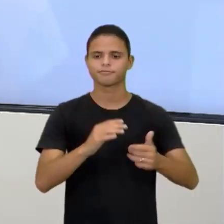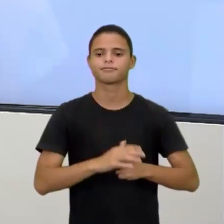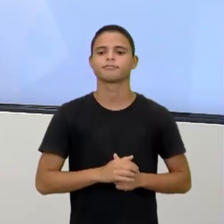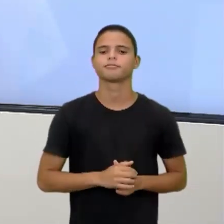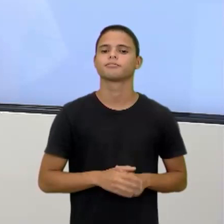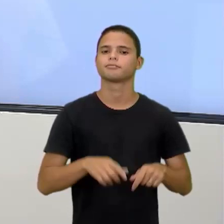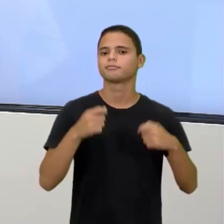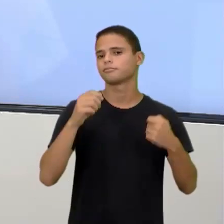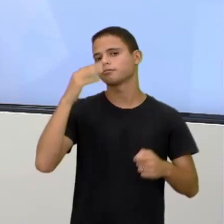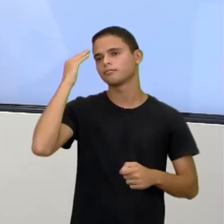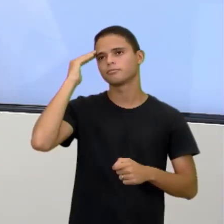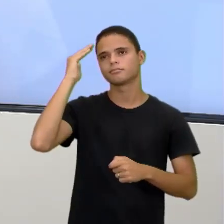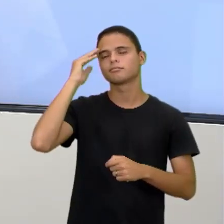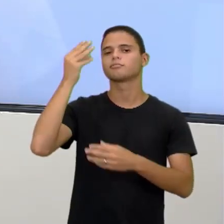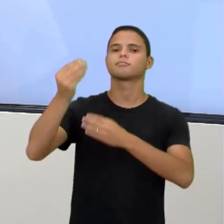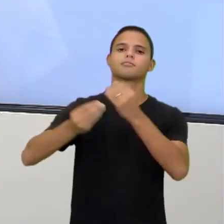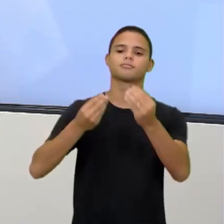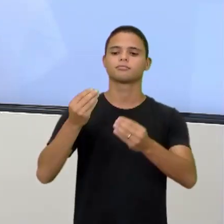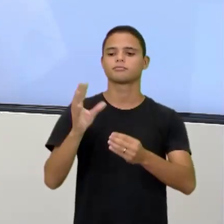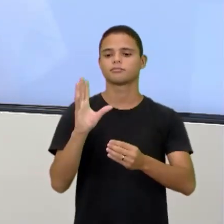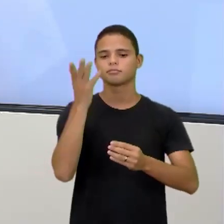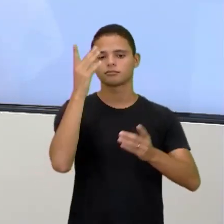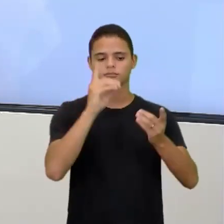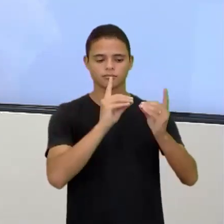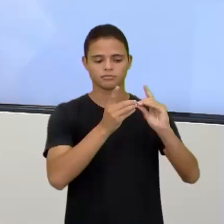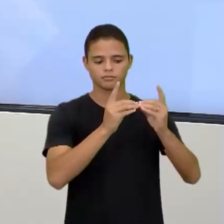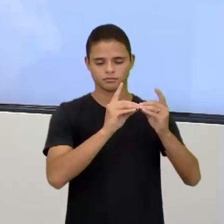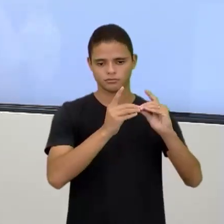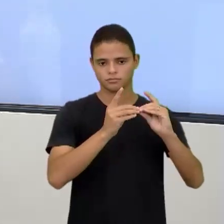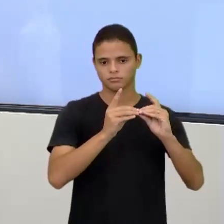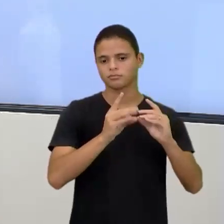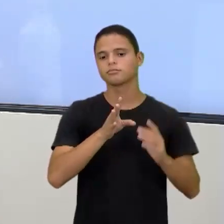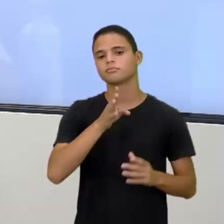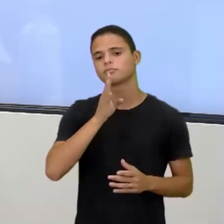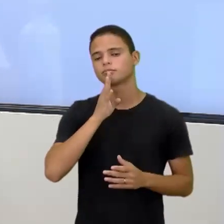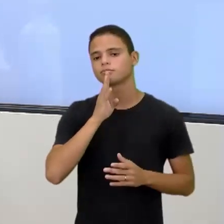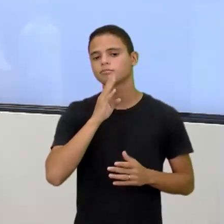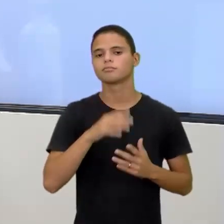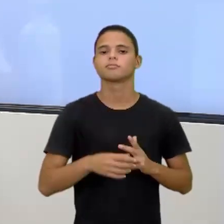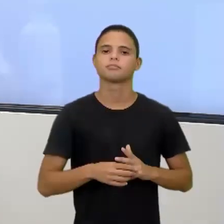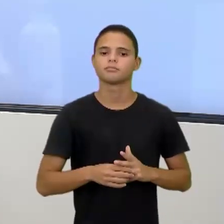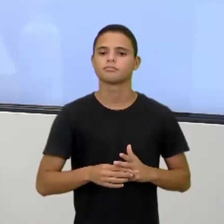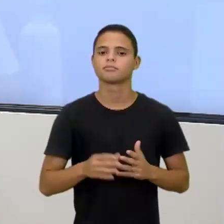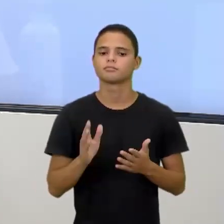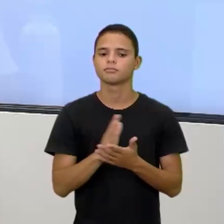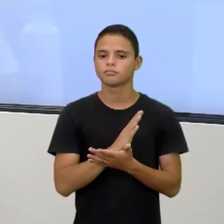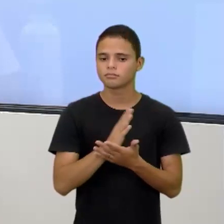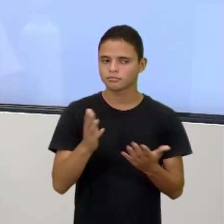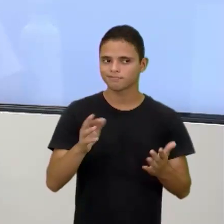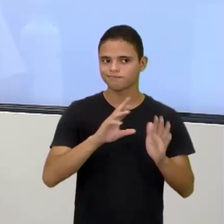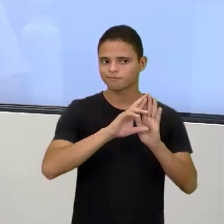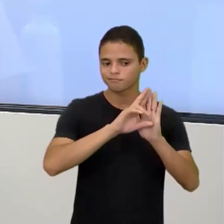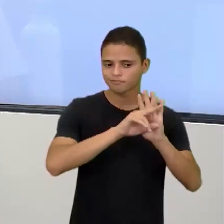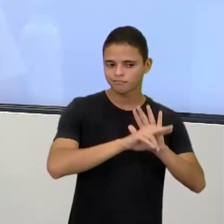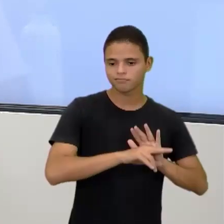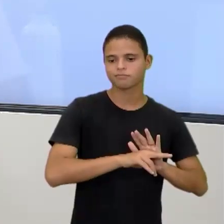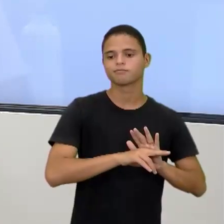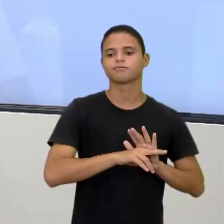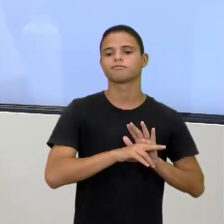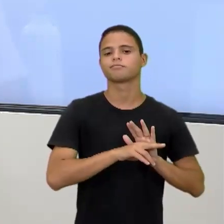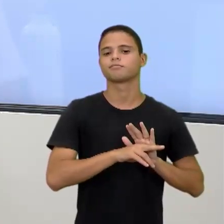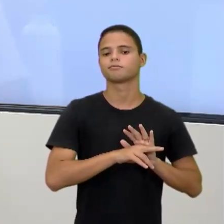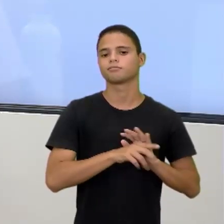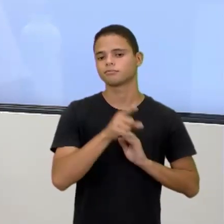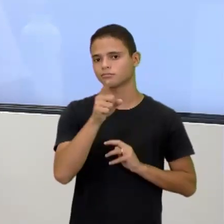preciso, então, entender como é que funciona essa dinâmica, né? Então, conhecer as variedades linguísticas te deixa preparado para isso, para você